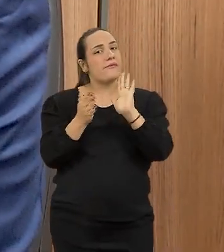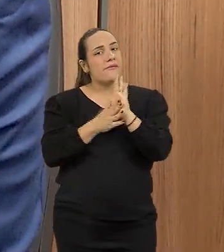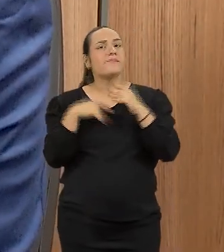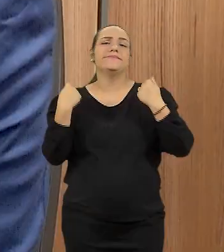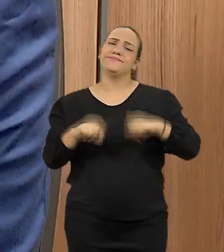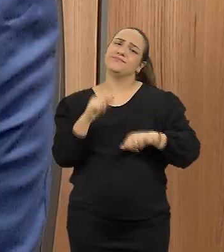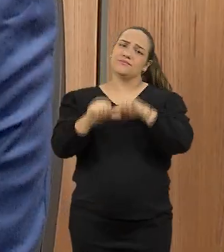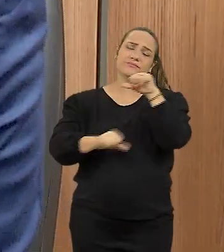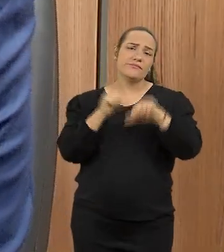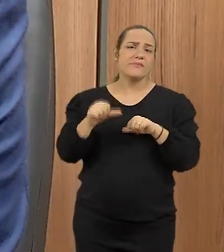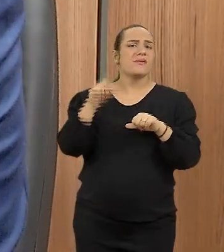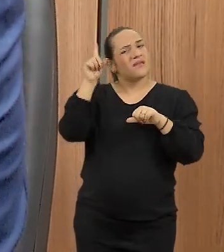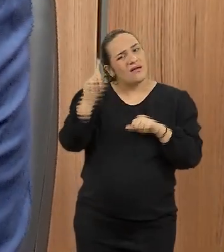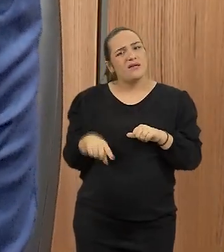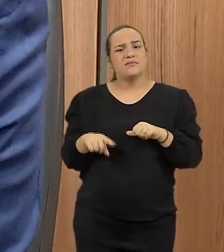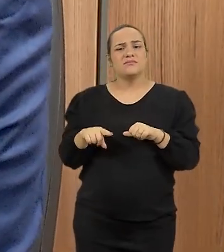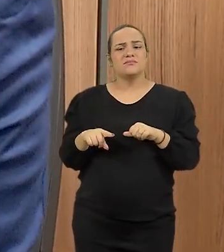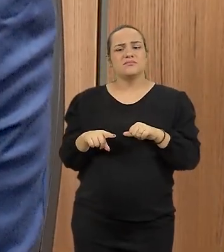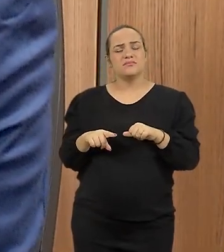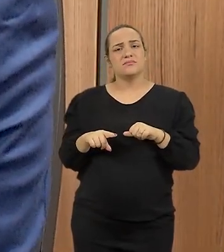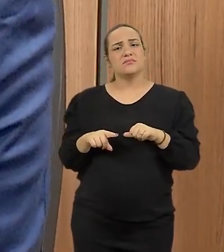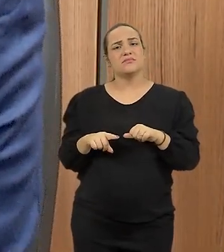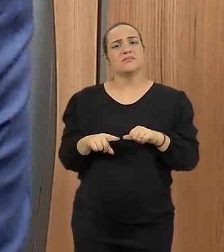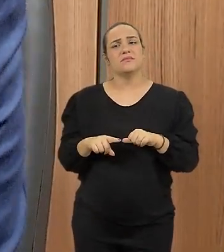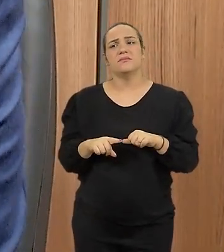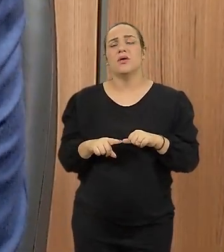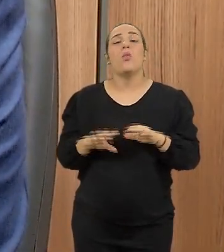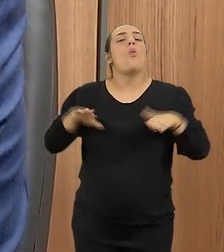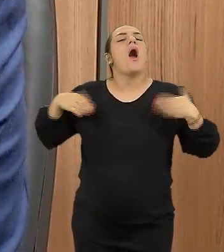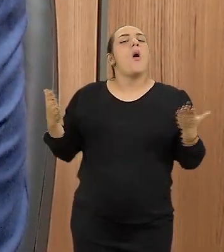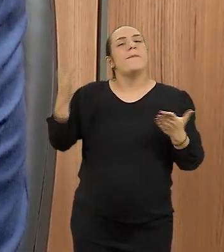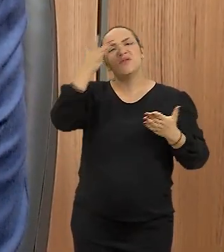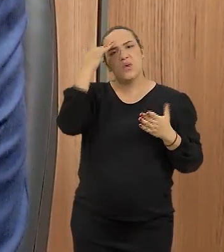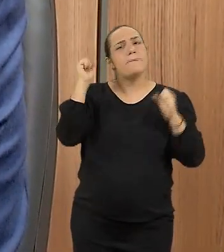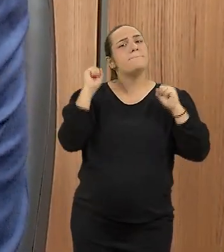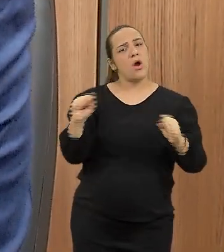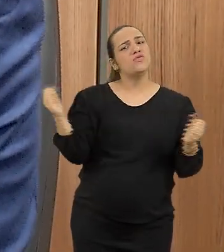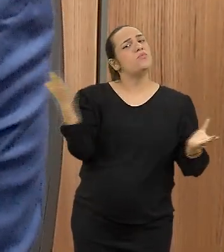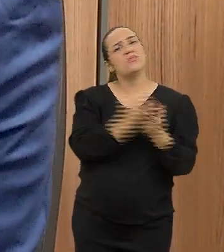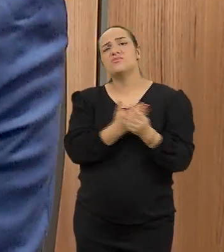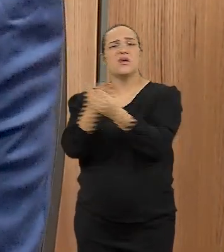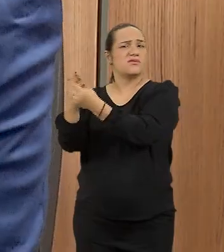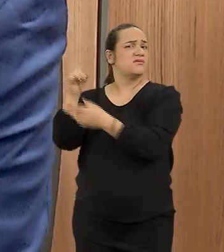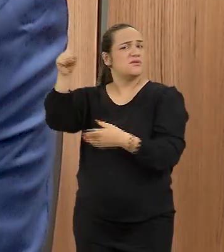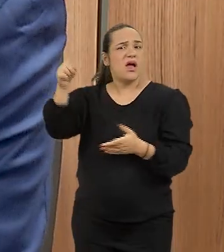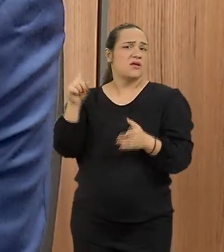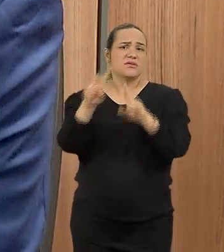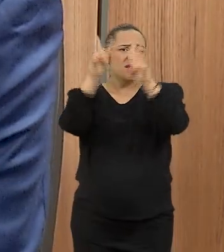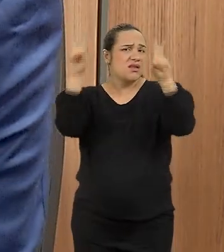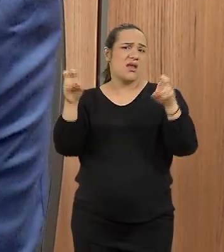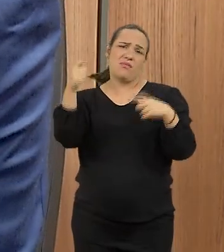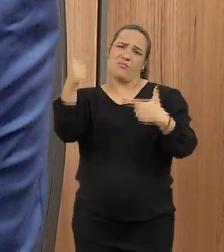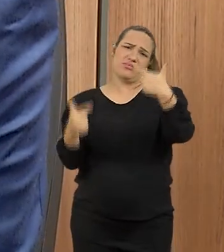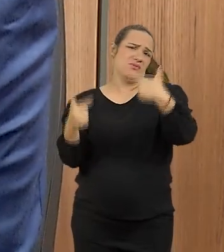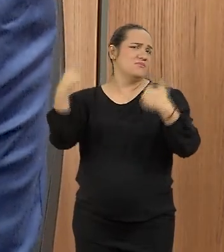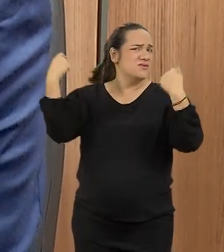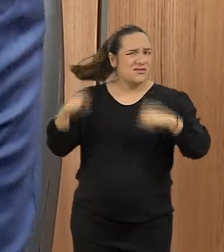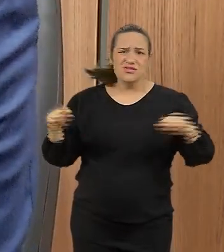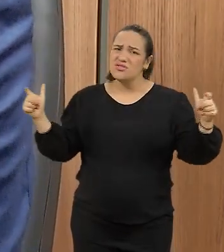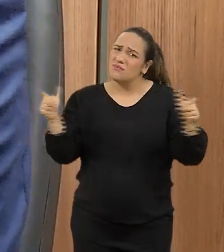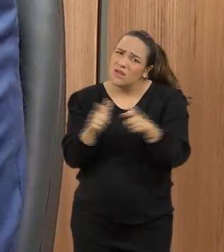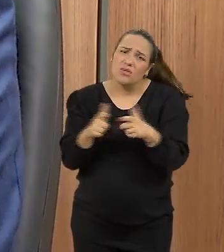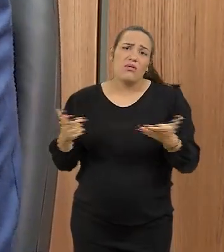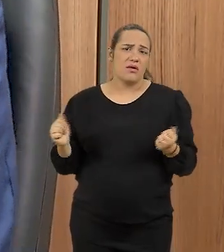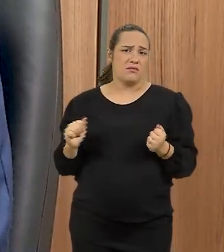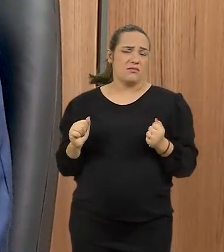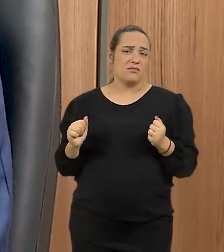está em estudo lá é limitar a legitimação de quem pode ir ao Supremo Tribunal Federal discutir questões políticas, né?